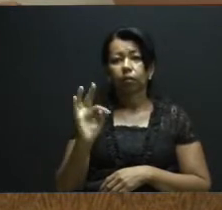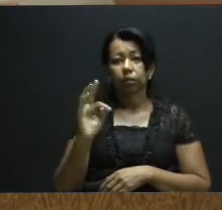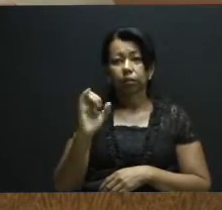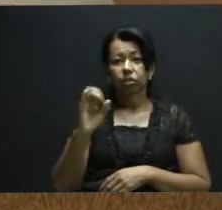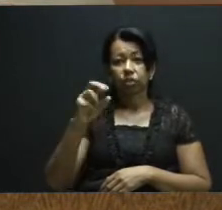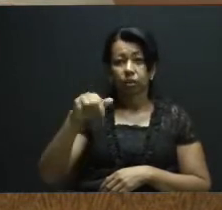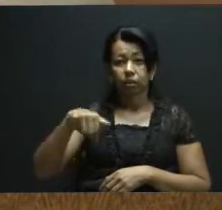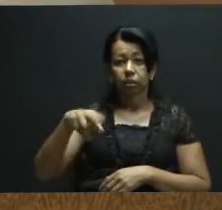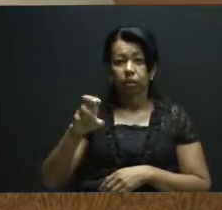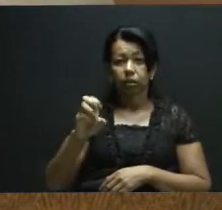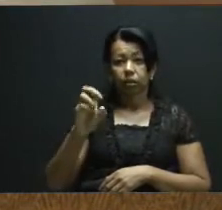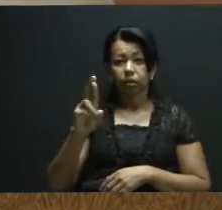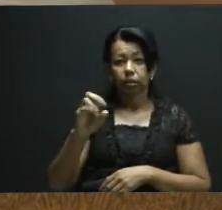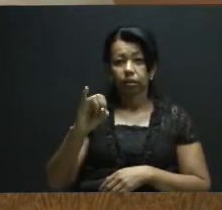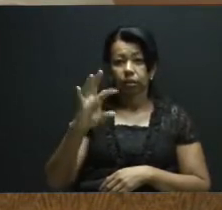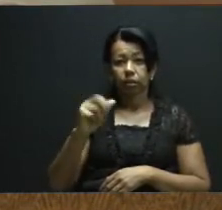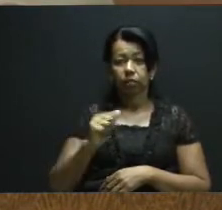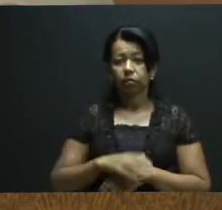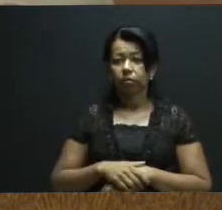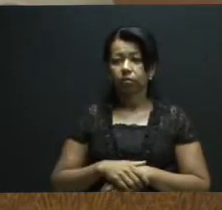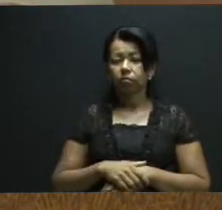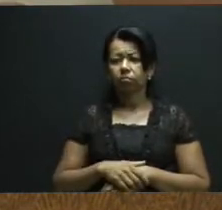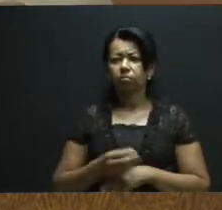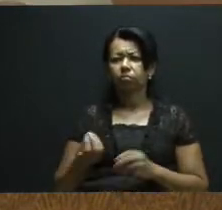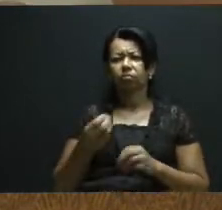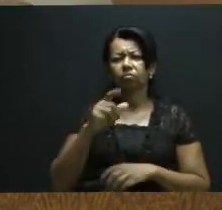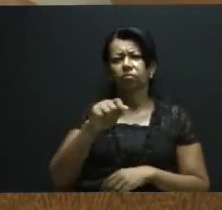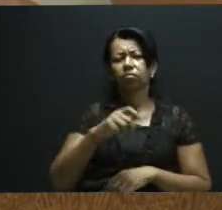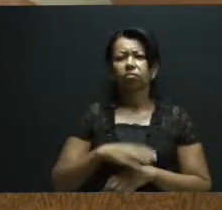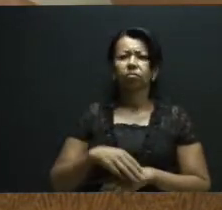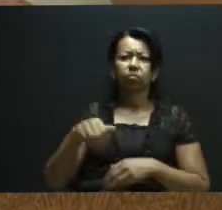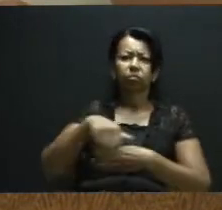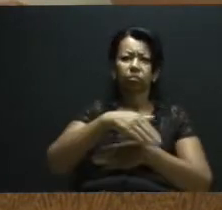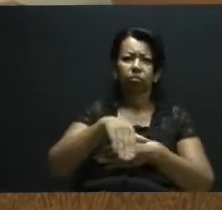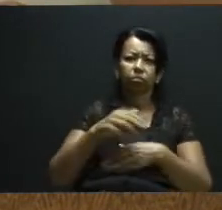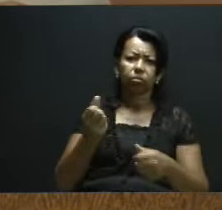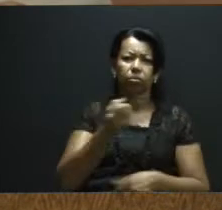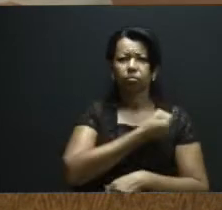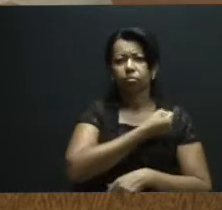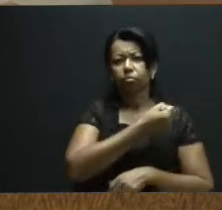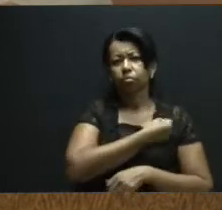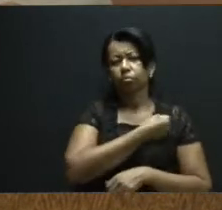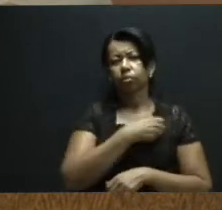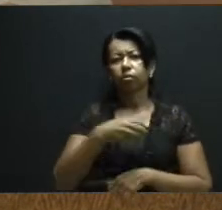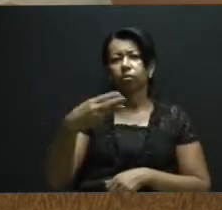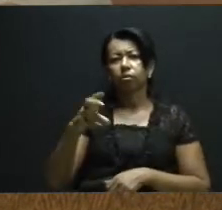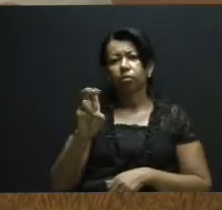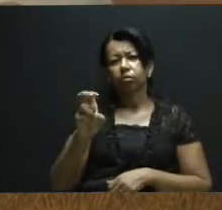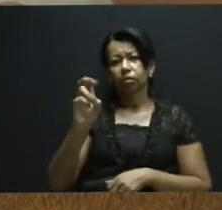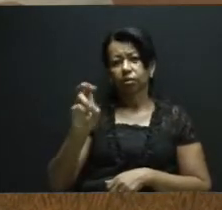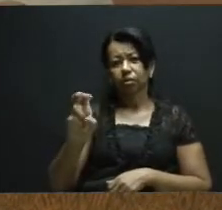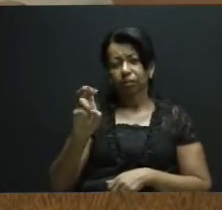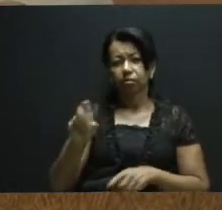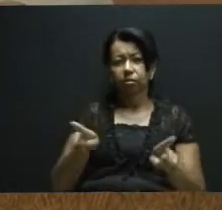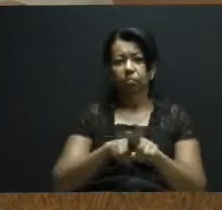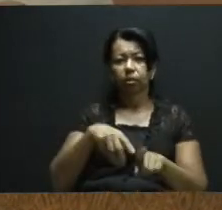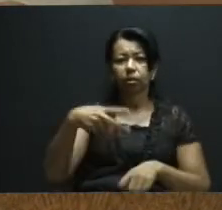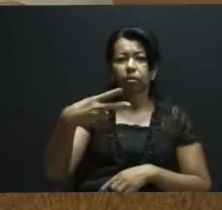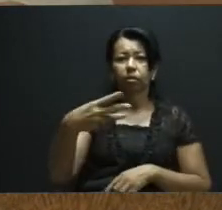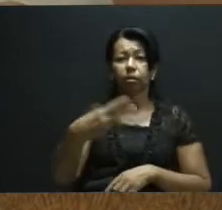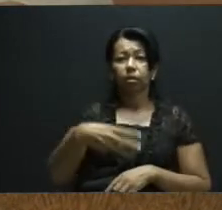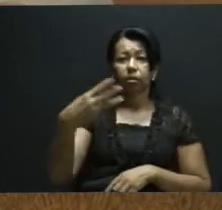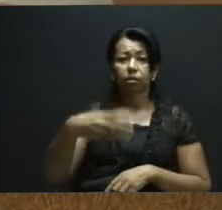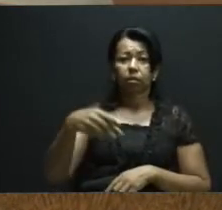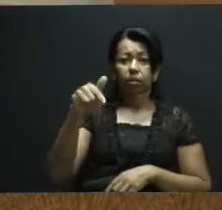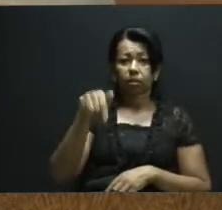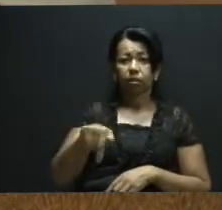implantação de lombada na rua padre maria primo vieira entre os números 355 e 337